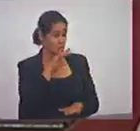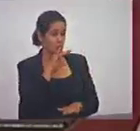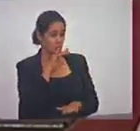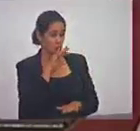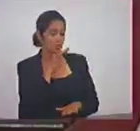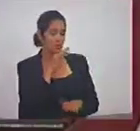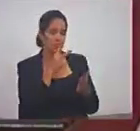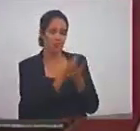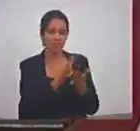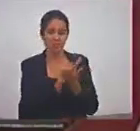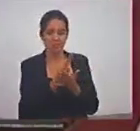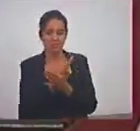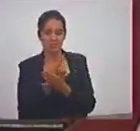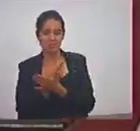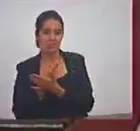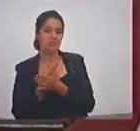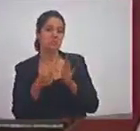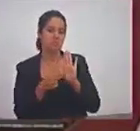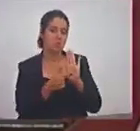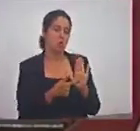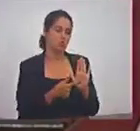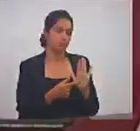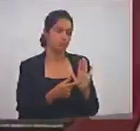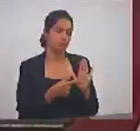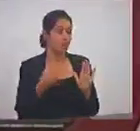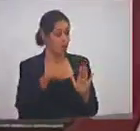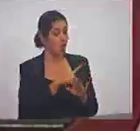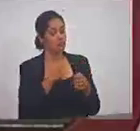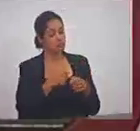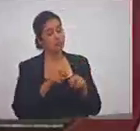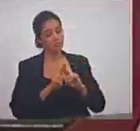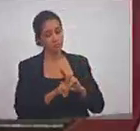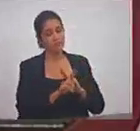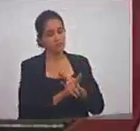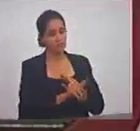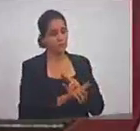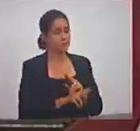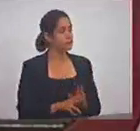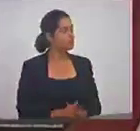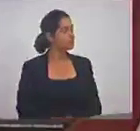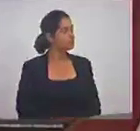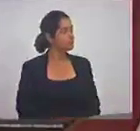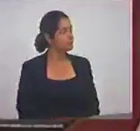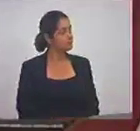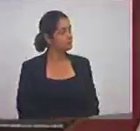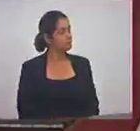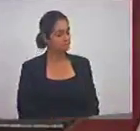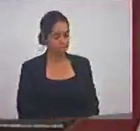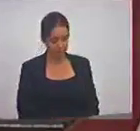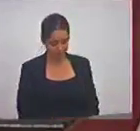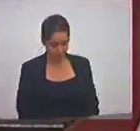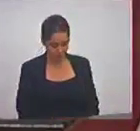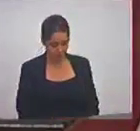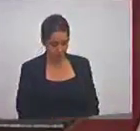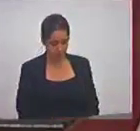diferentes desse pessoal que usa a rede social, como falar aqui, não sei quem me falou, de uma